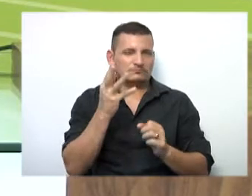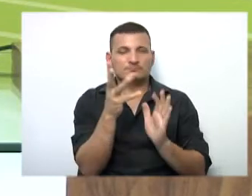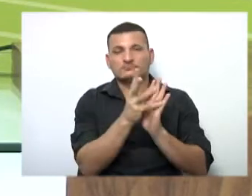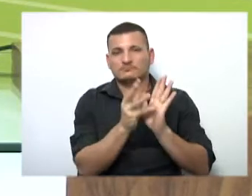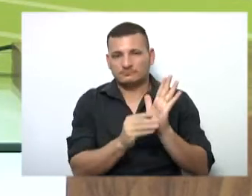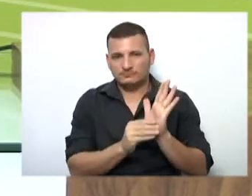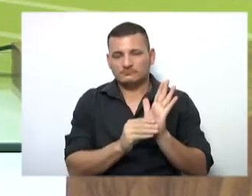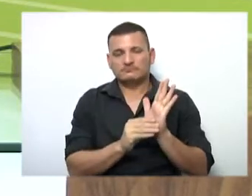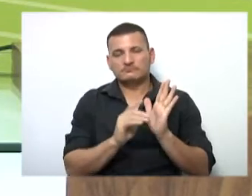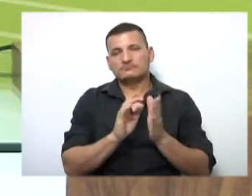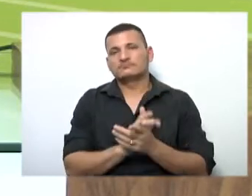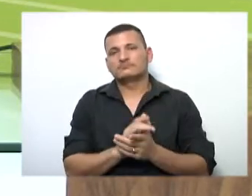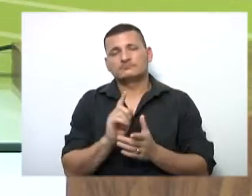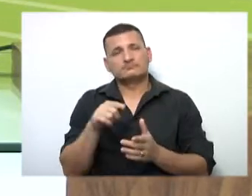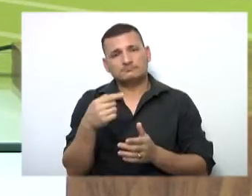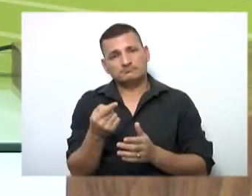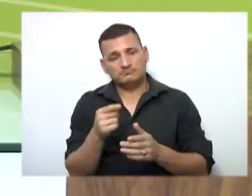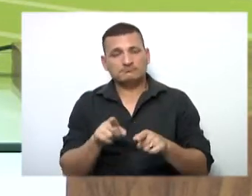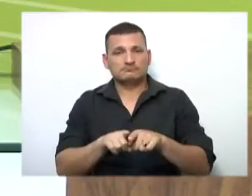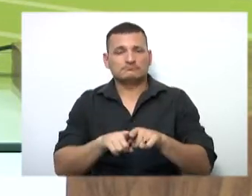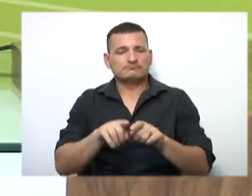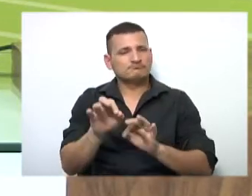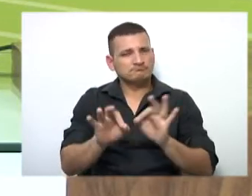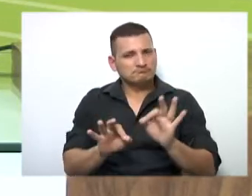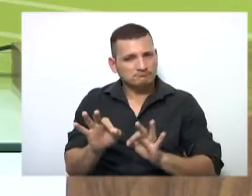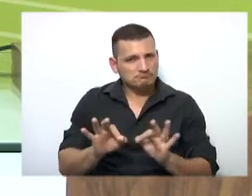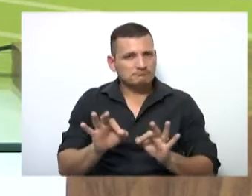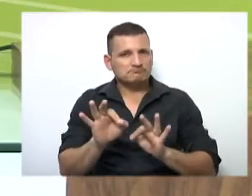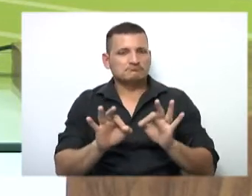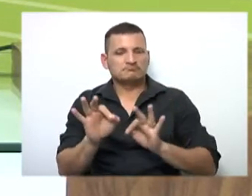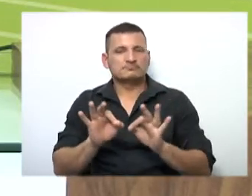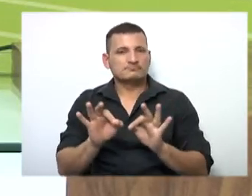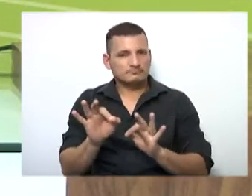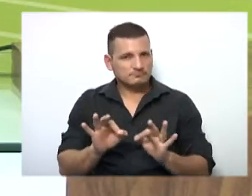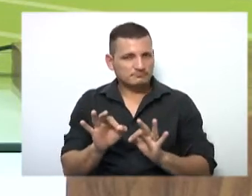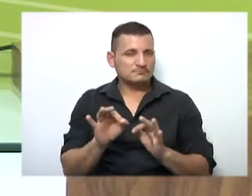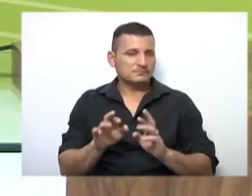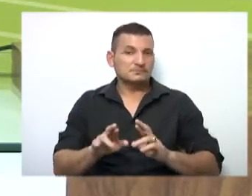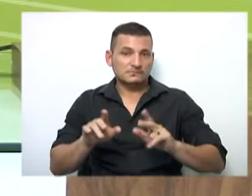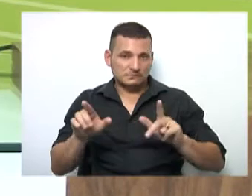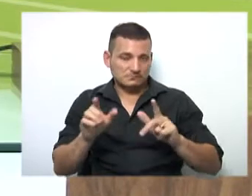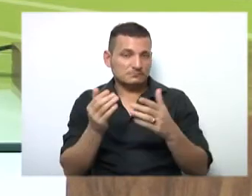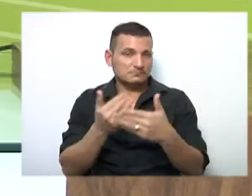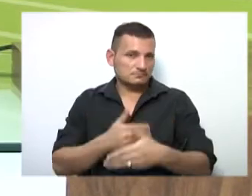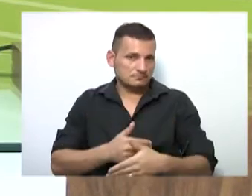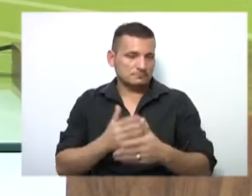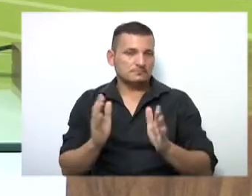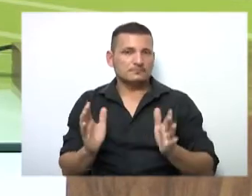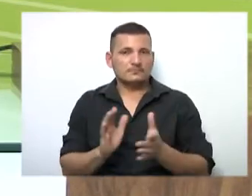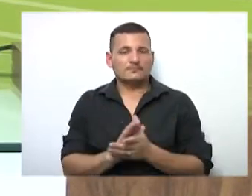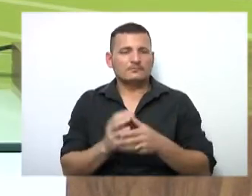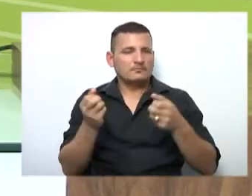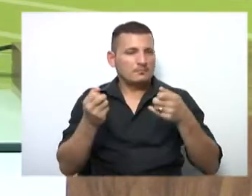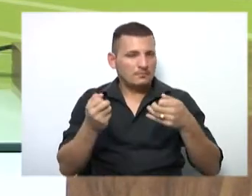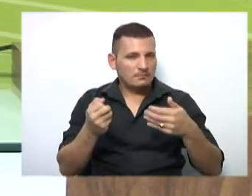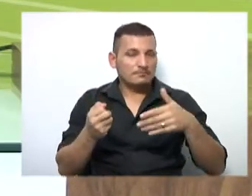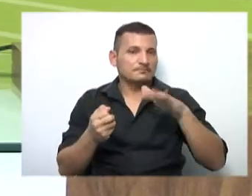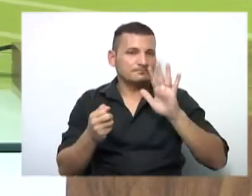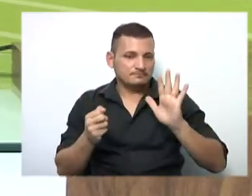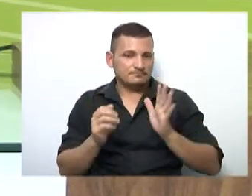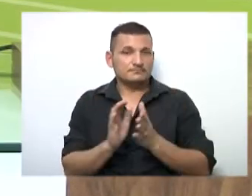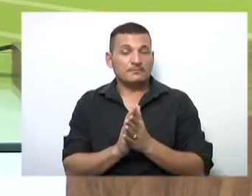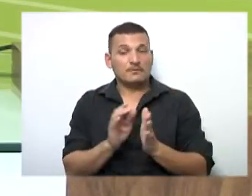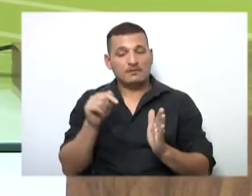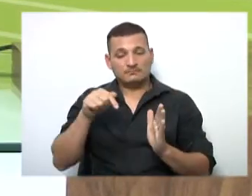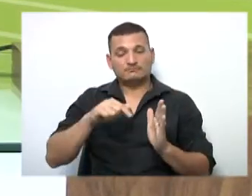ao final da aula de hoje, elaborar essa nossa variação que veio nesse formato tão diferente. Vamos falar um pouquinho mais sobre isso. Eu estou conectada aqui